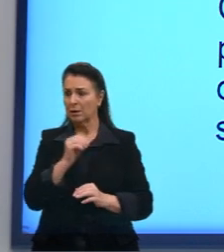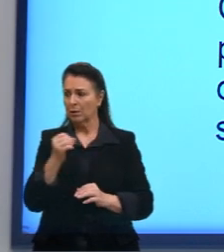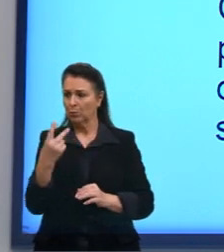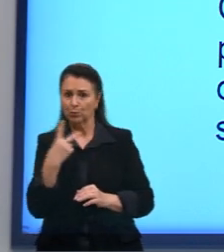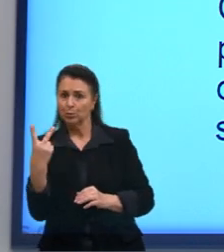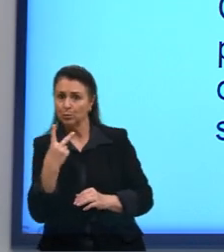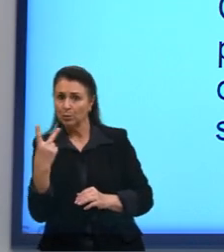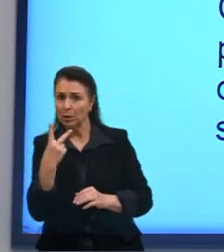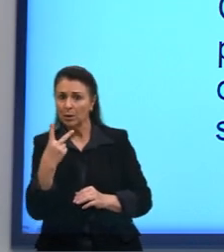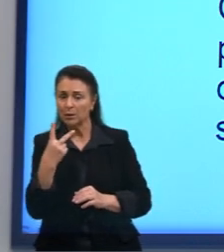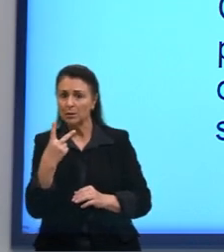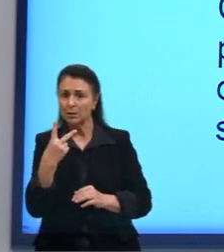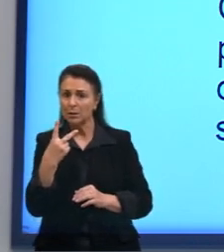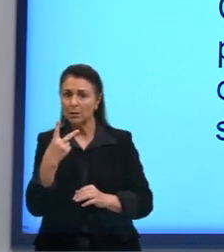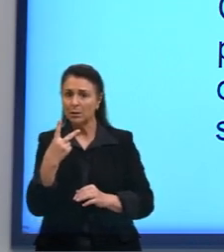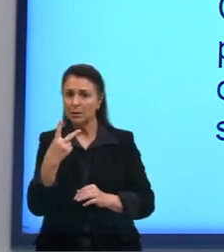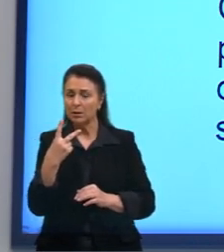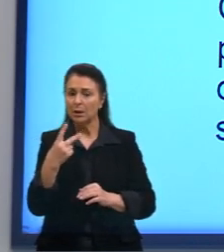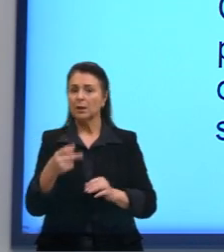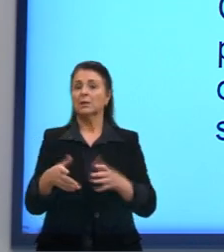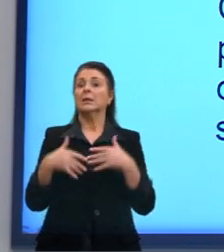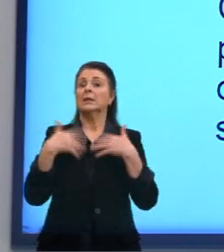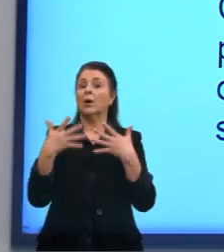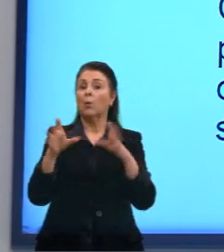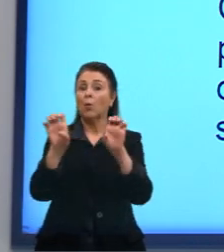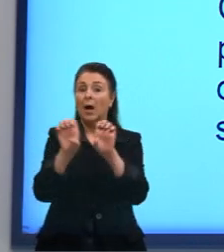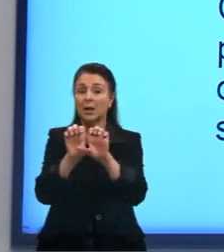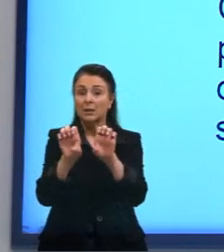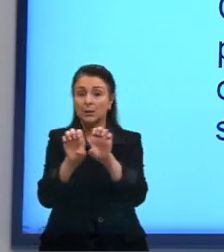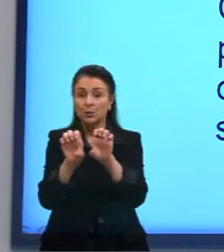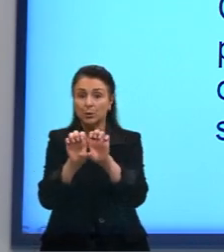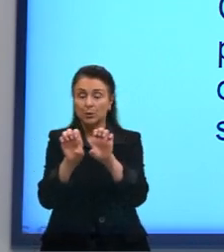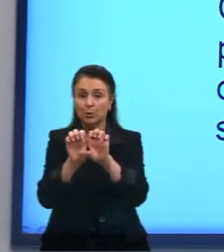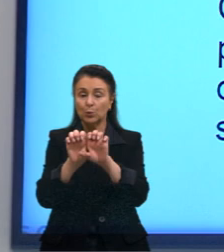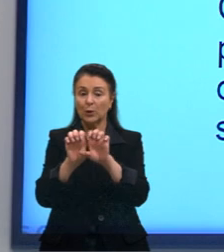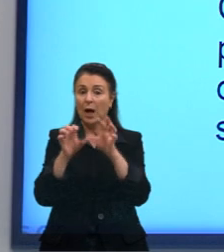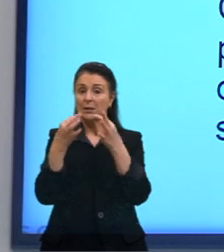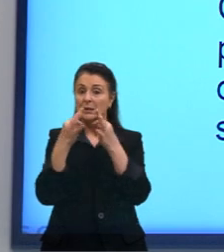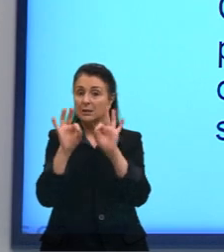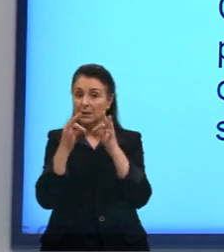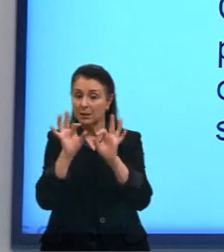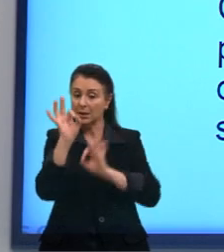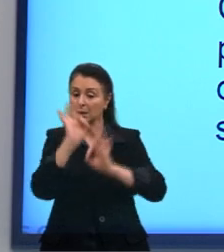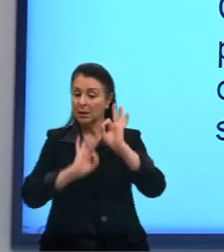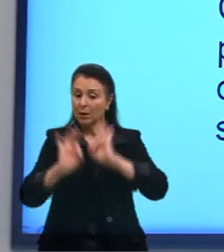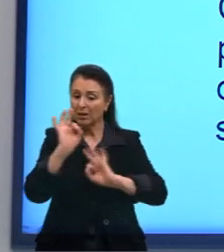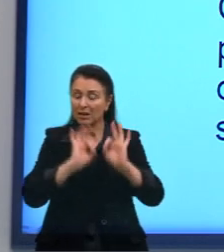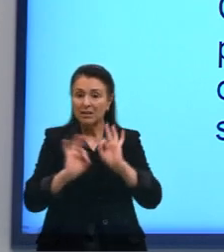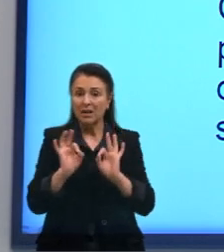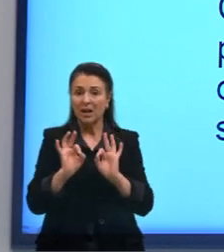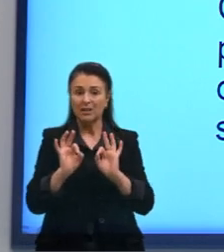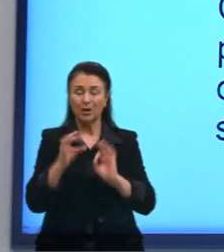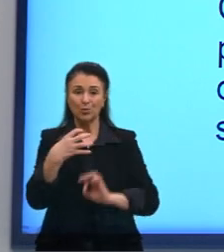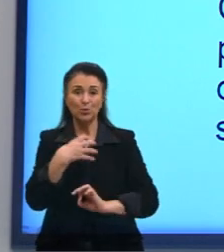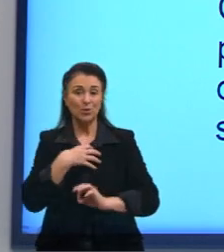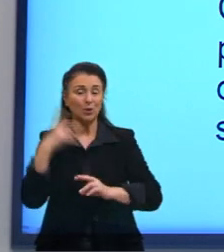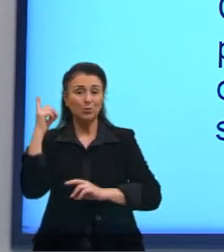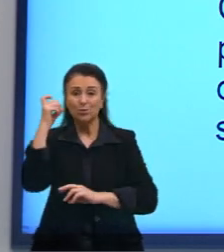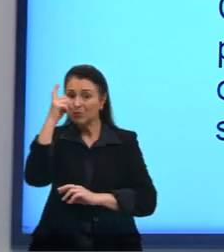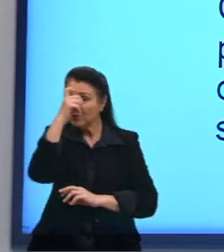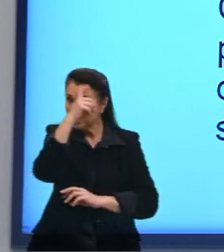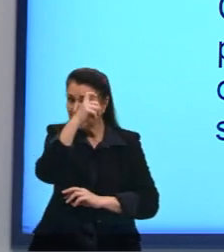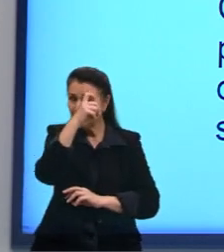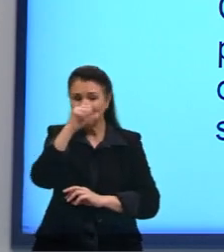caso a estrutura sintática ela tá organizada De maneira que a gente acaba prejudicando esse